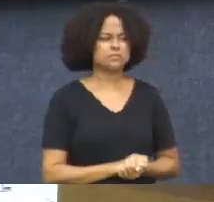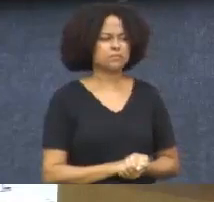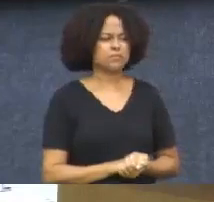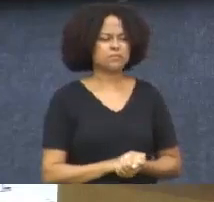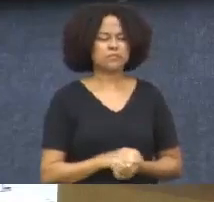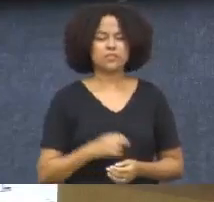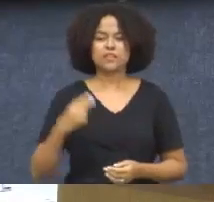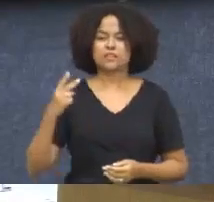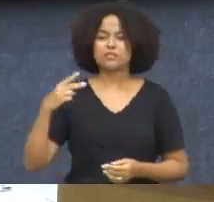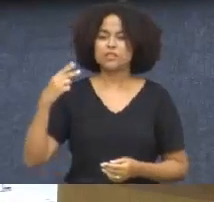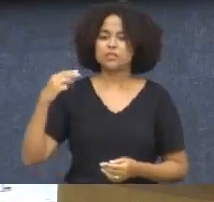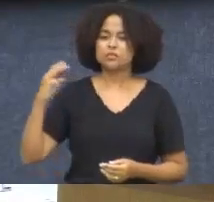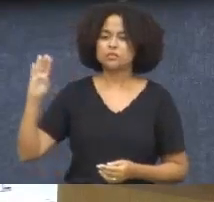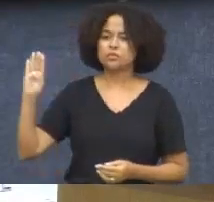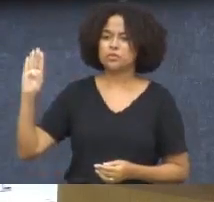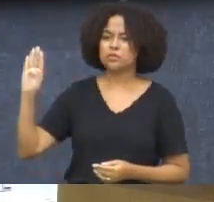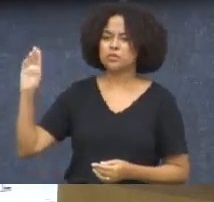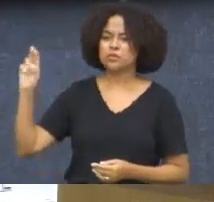Bruno.